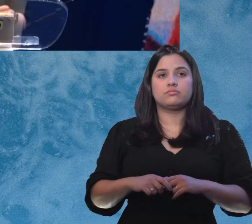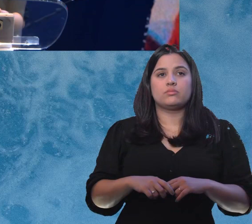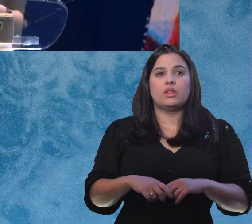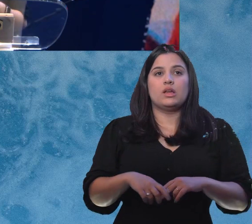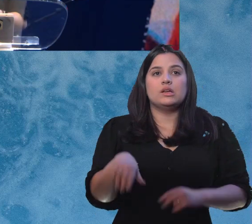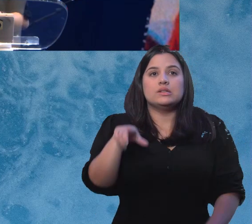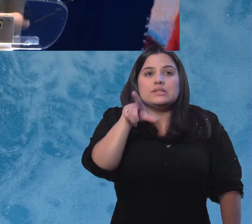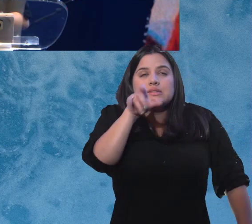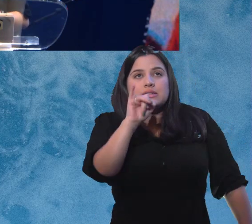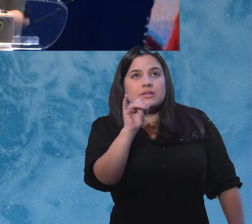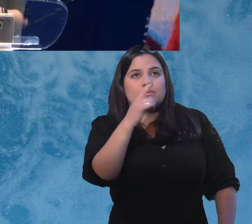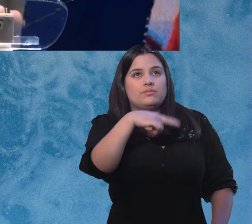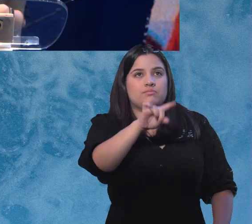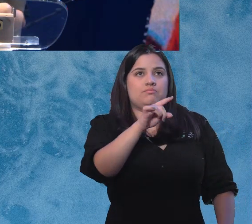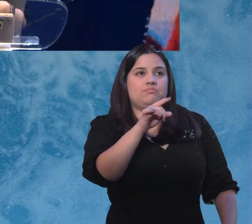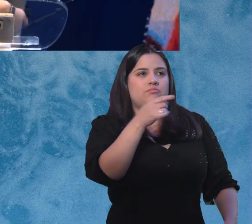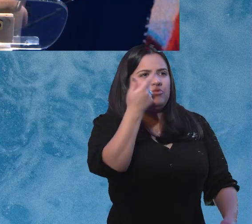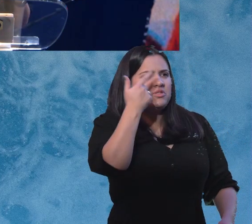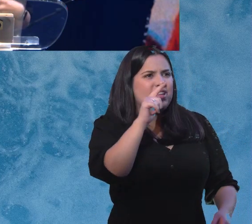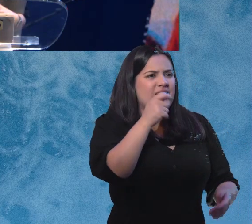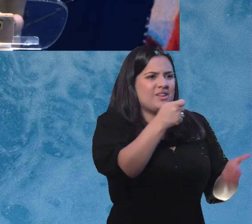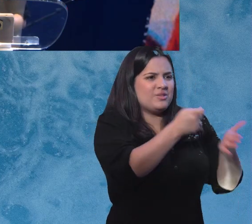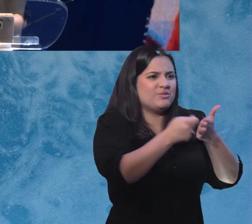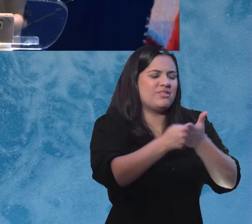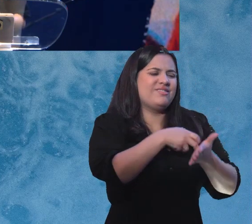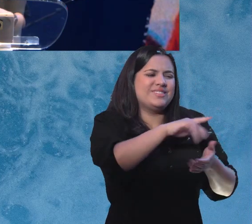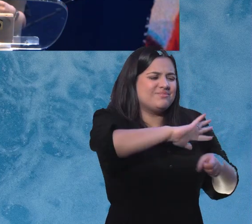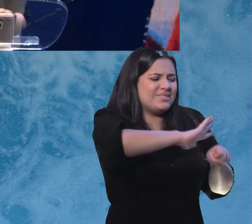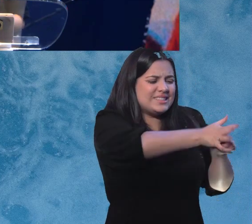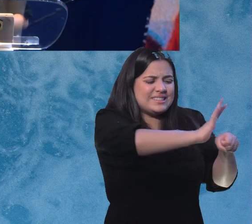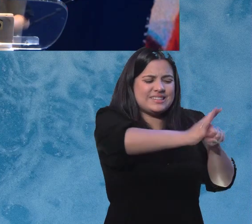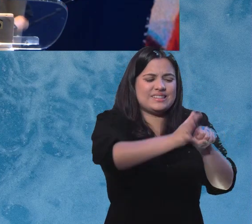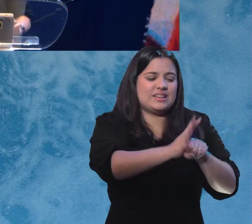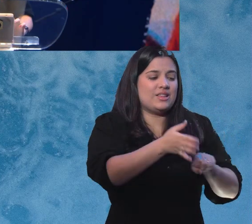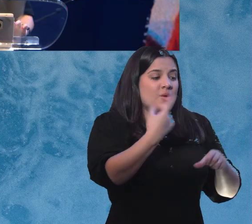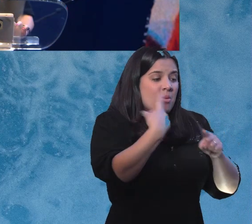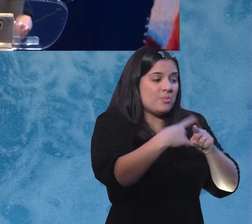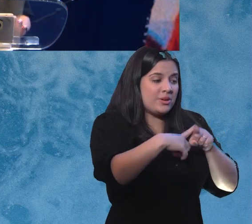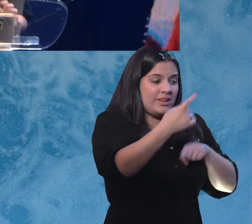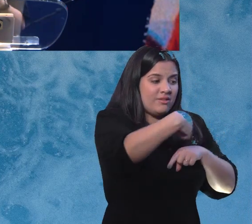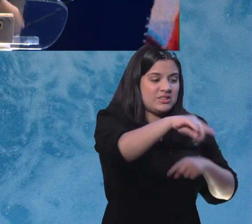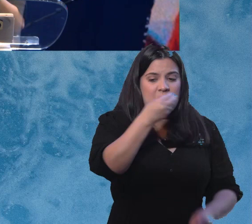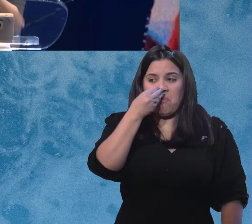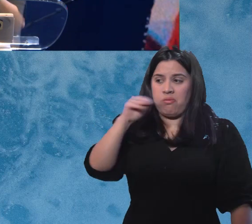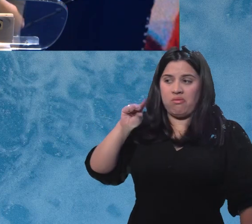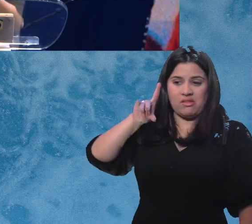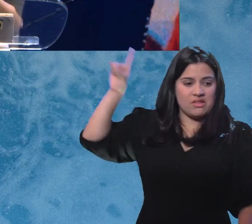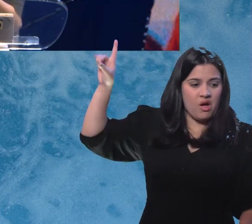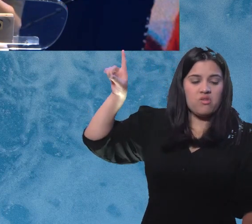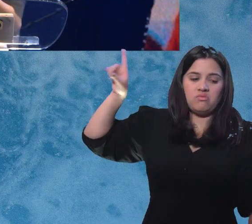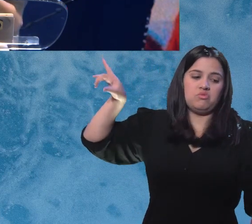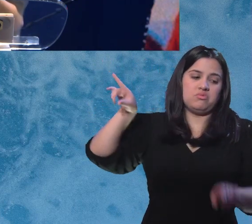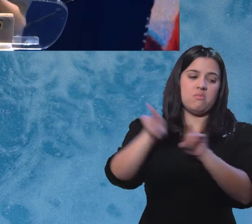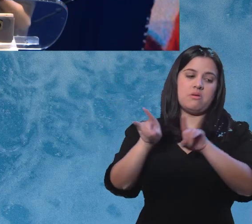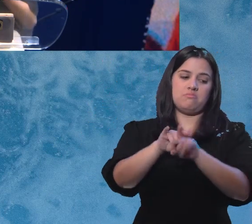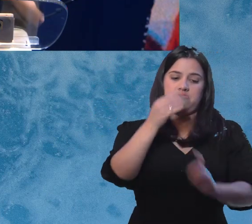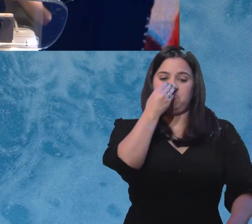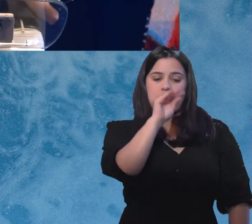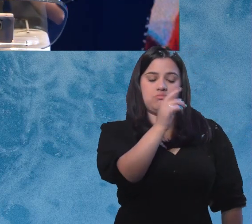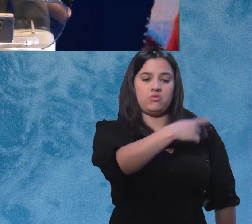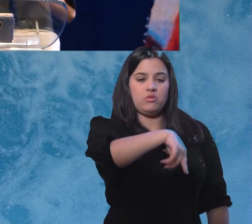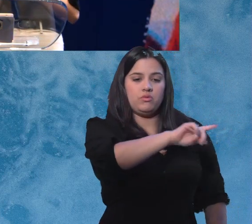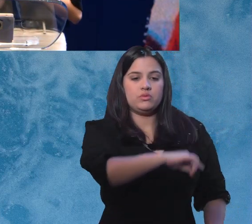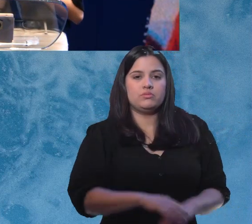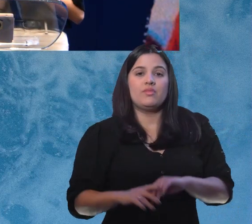serão massacrados. Porque vocês abandonaram o Senhor, Ele os abandonará. Arrogantemente, os